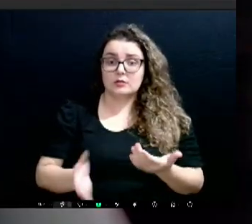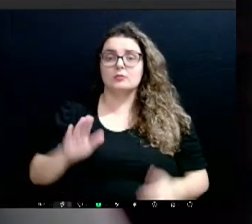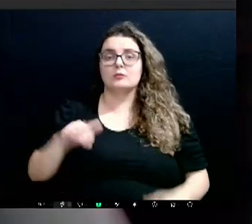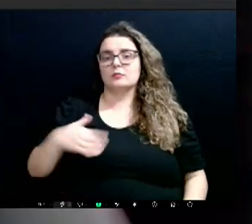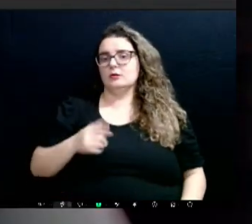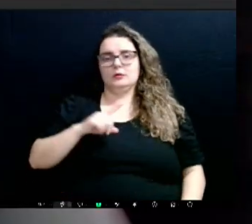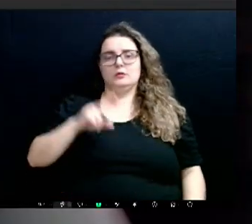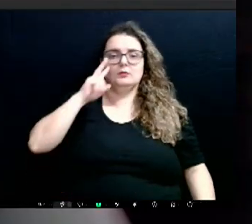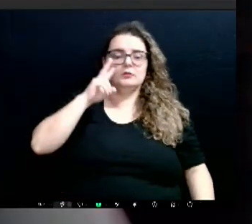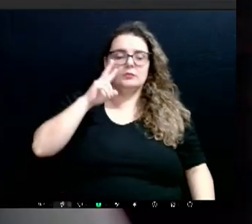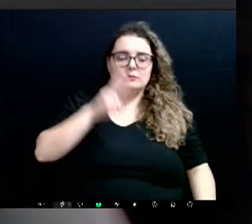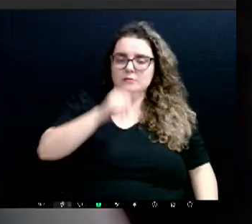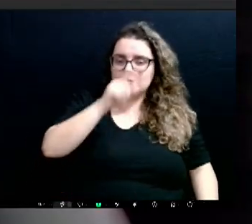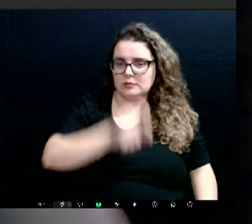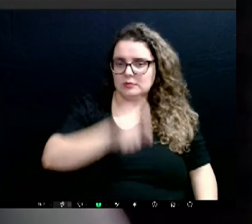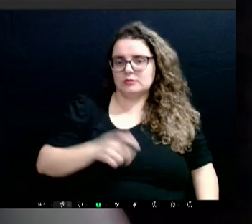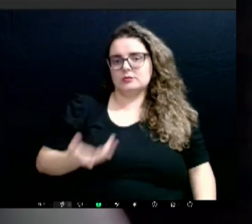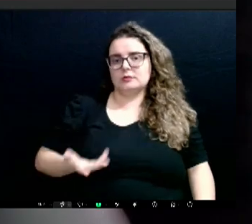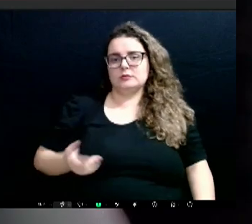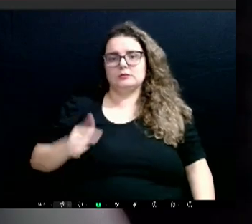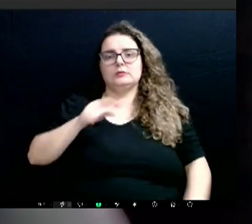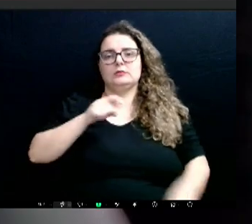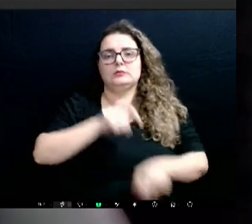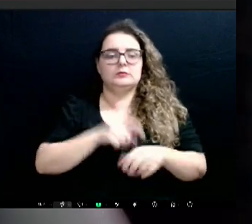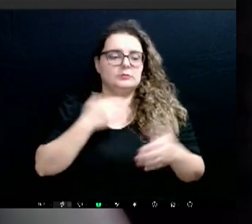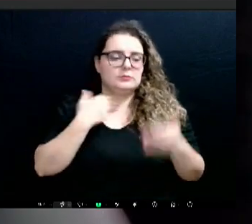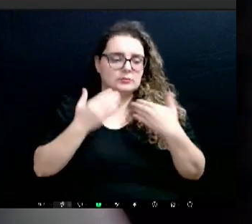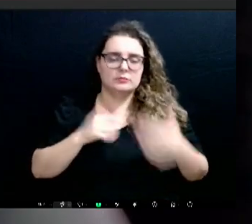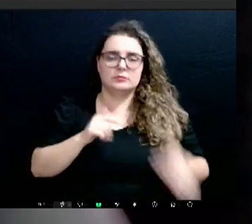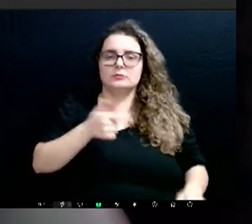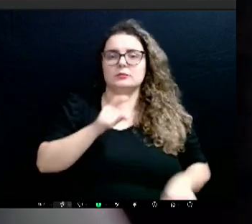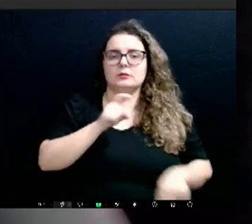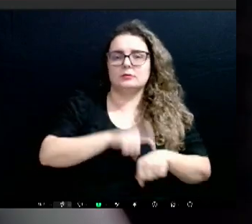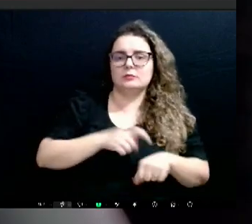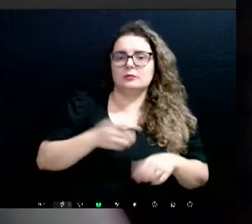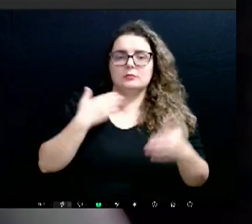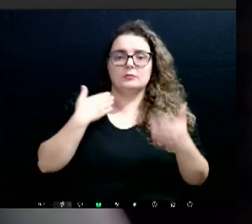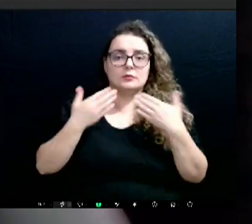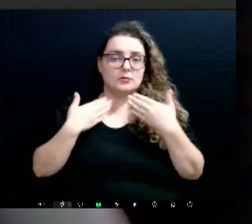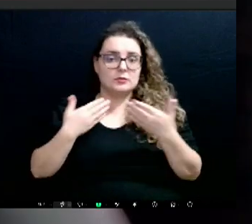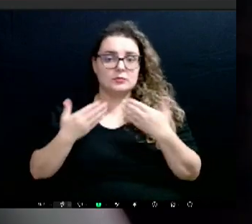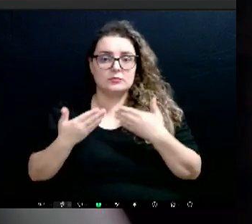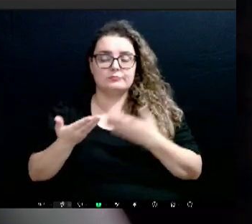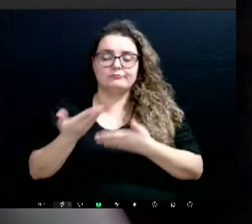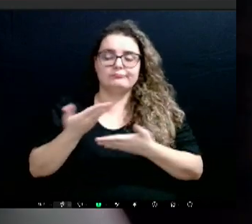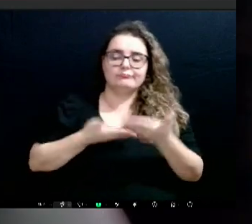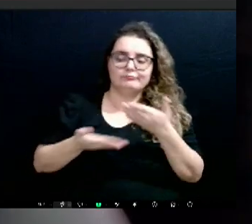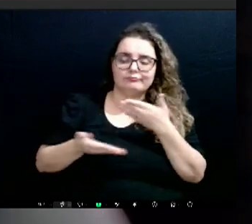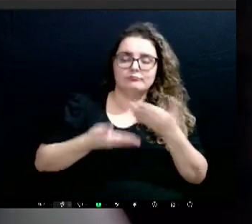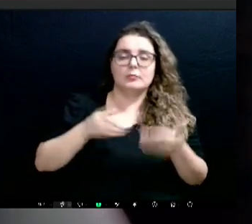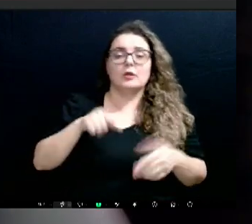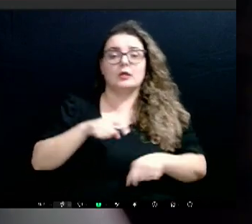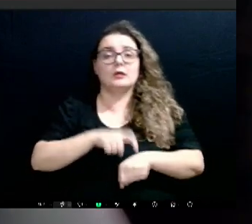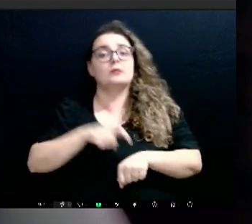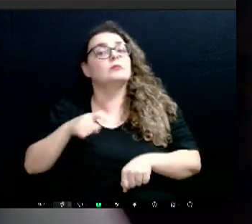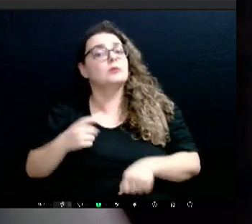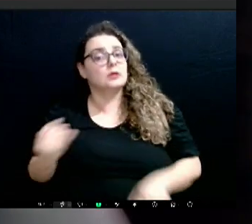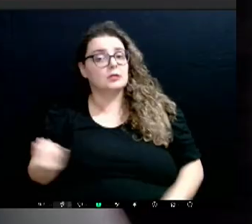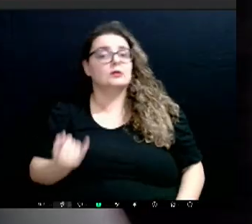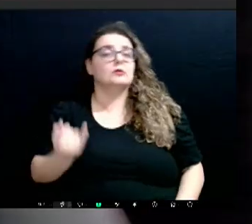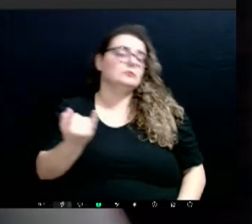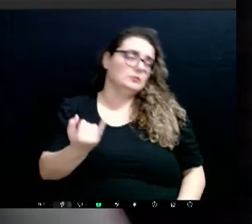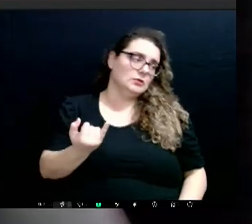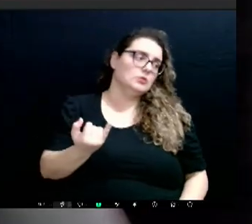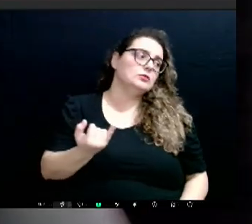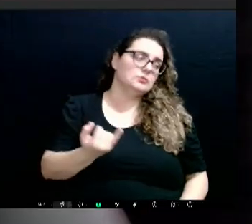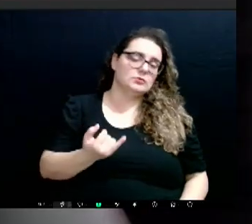outro. Quando a gente não tem tempo de conversar, a gente não tem tempo de dialogar. E esse momento é muito importante para que as telas